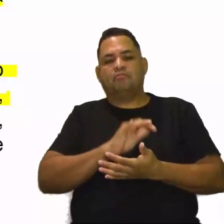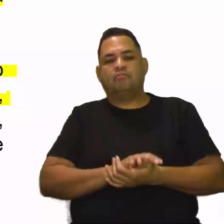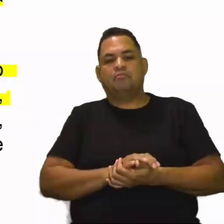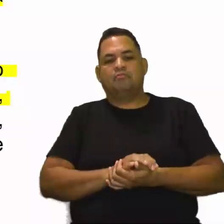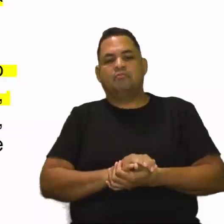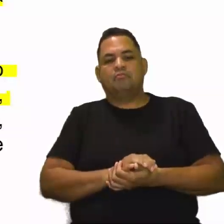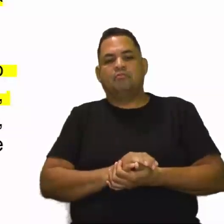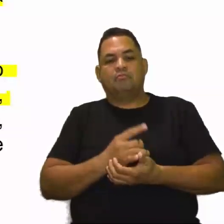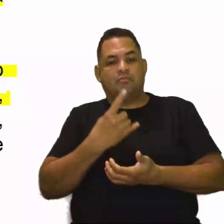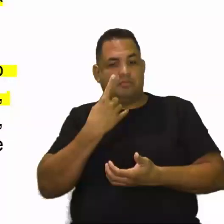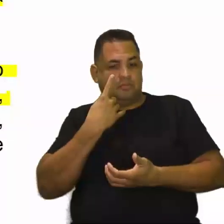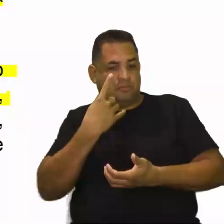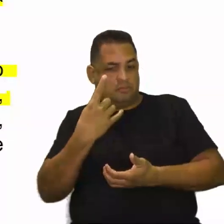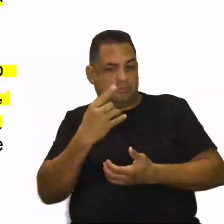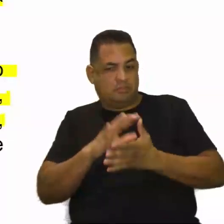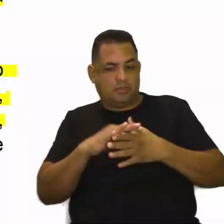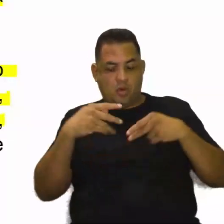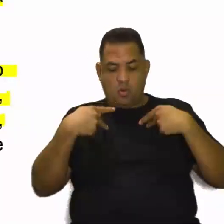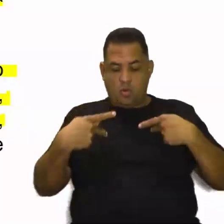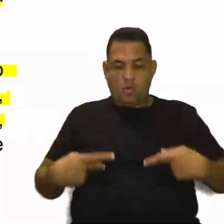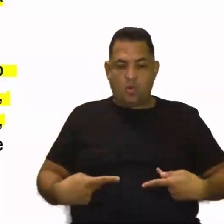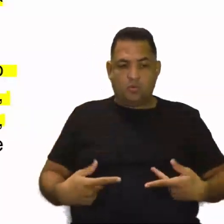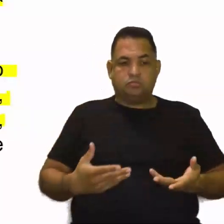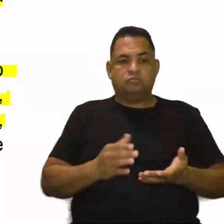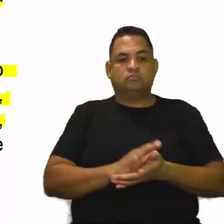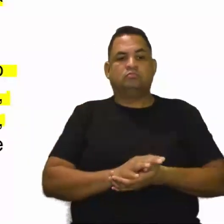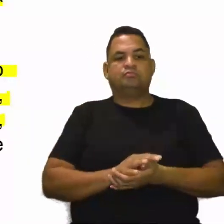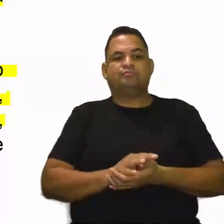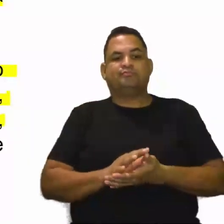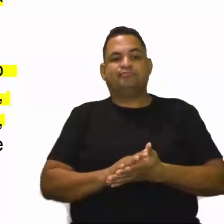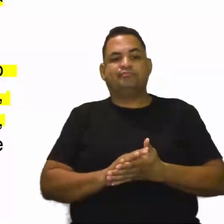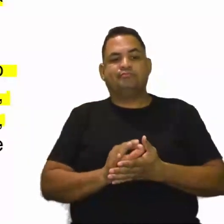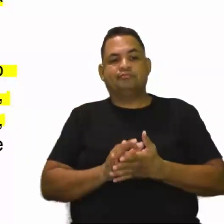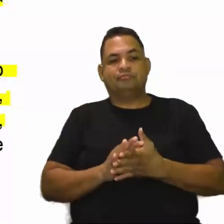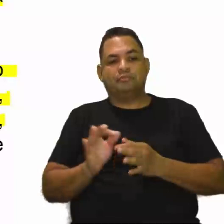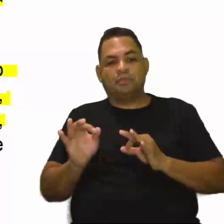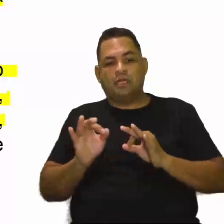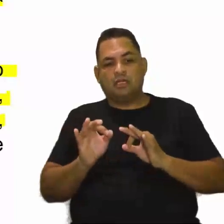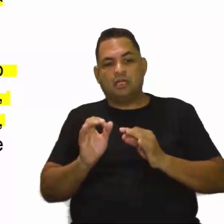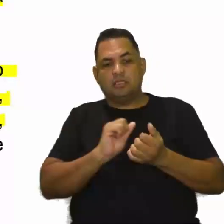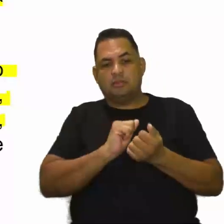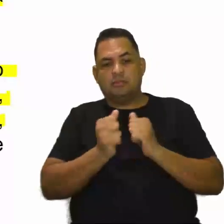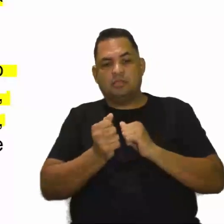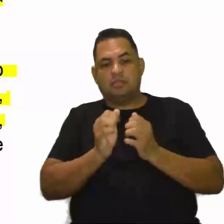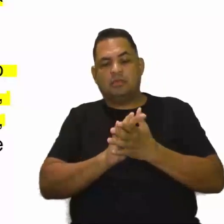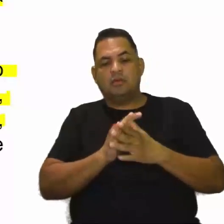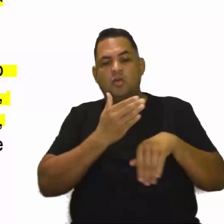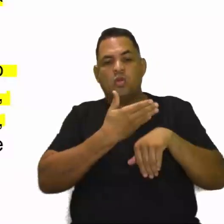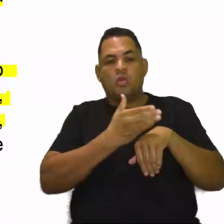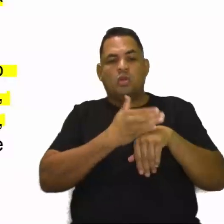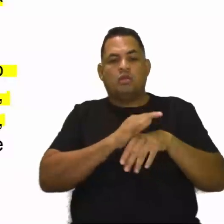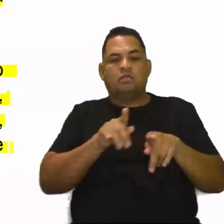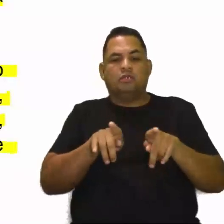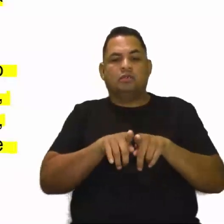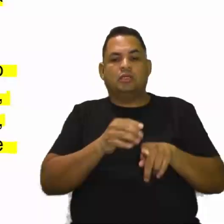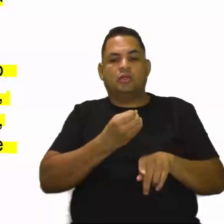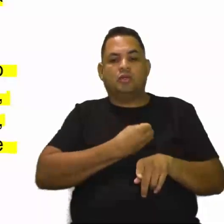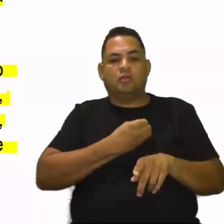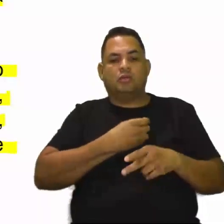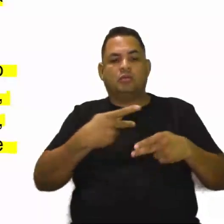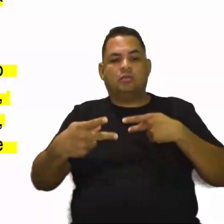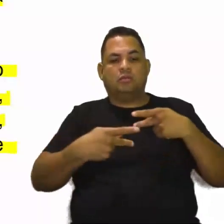exemplo, verificar a composição corporal, adequar uma atividade e obter dados